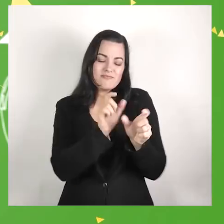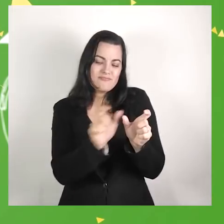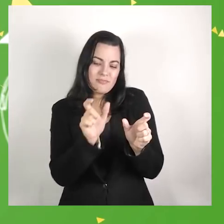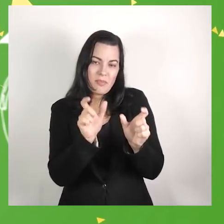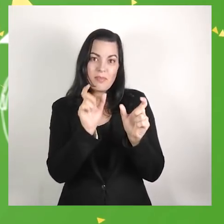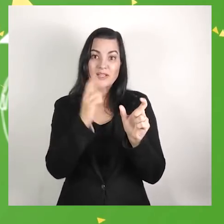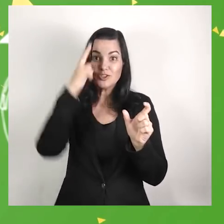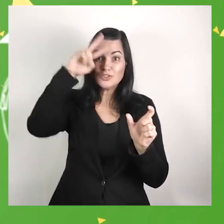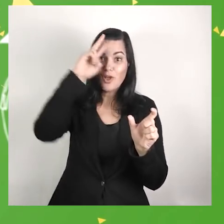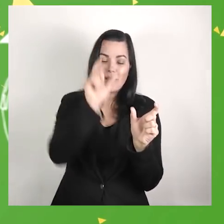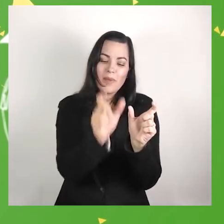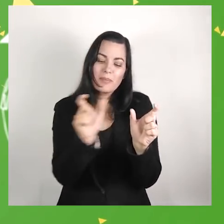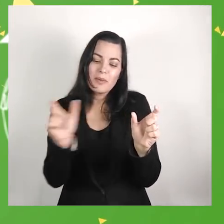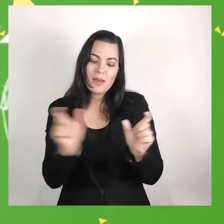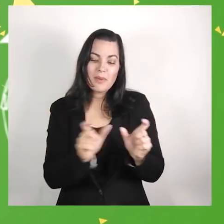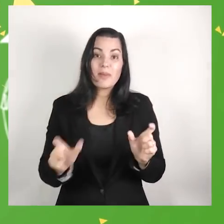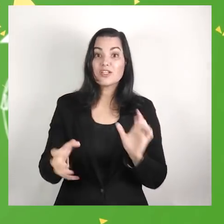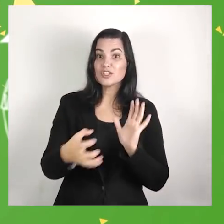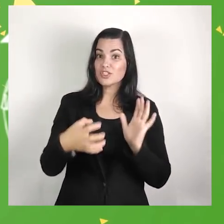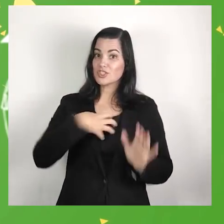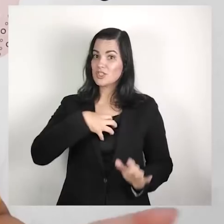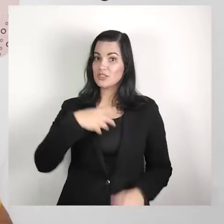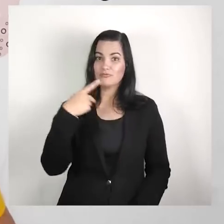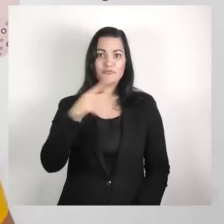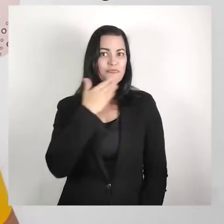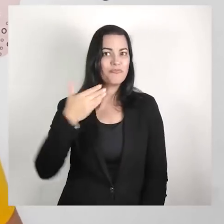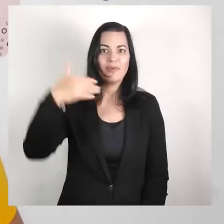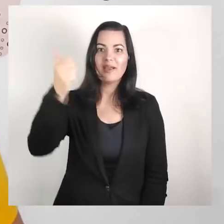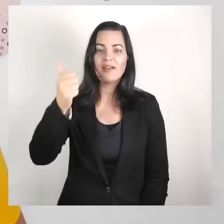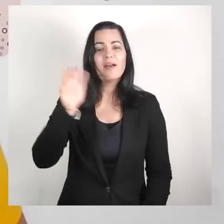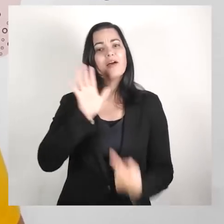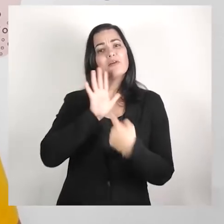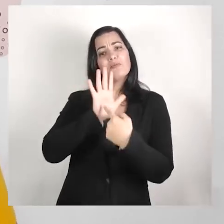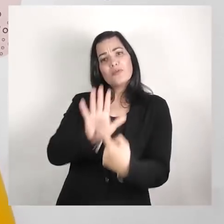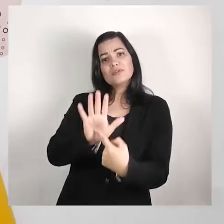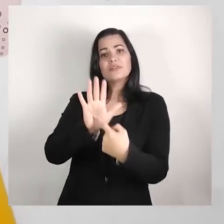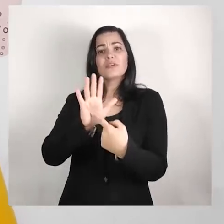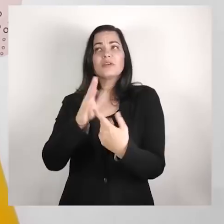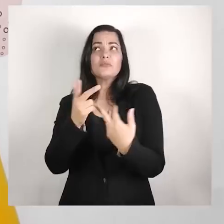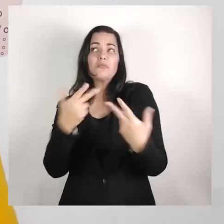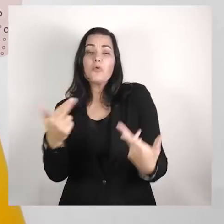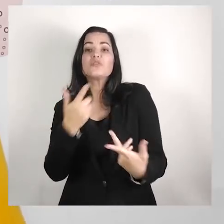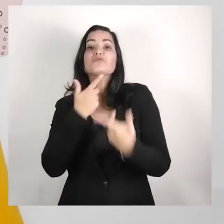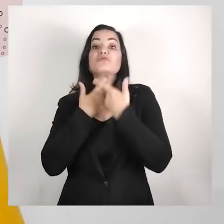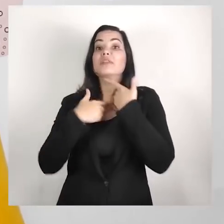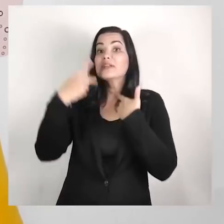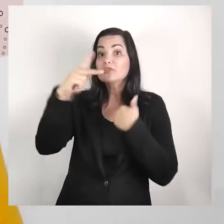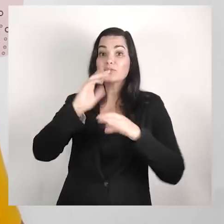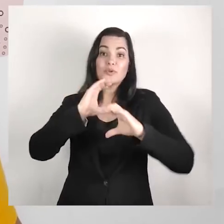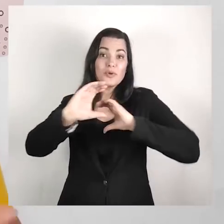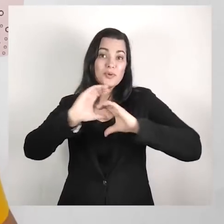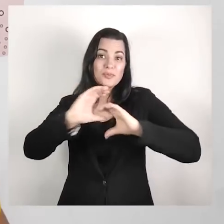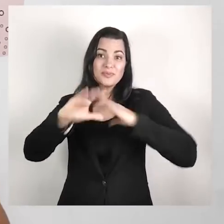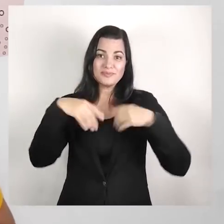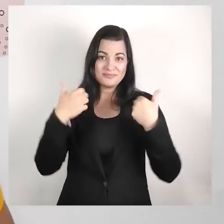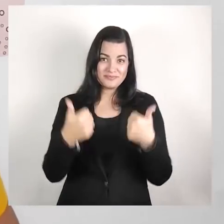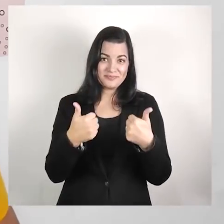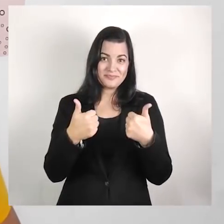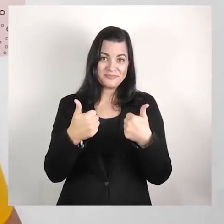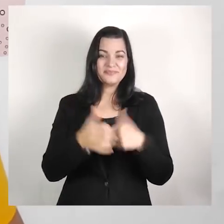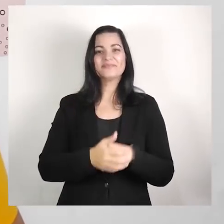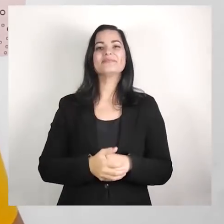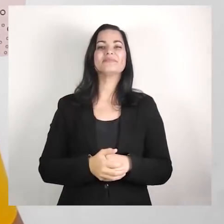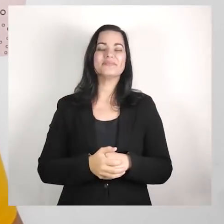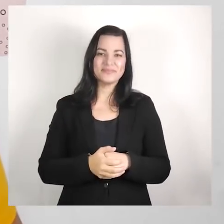do seu melhor jeito, refletindo aí alguma situação, alguma coisa que você queira comunicar, mandar a mensagem